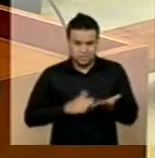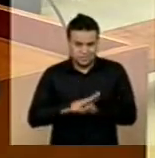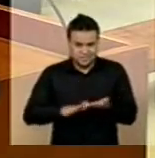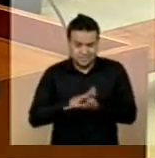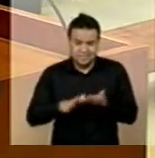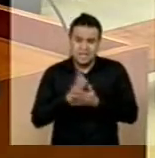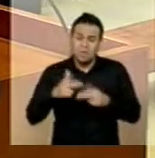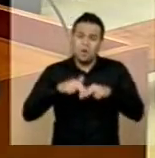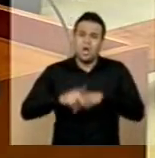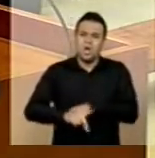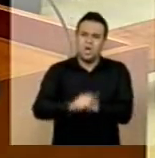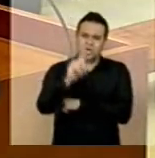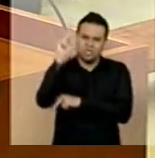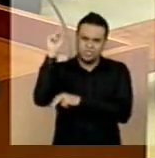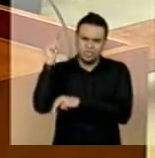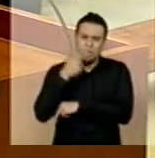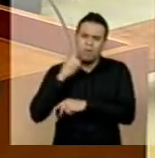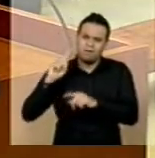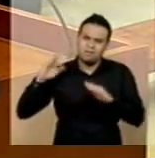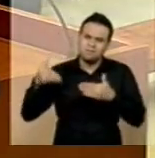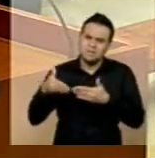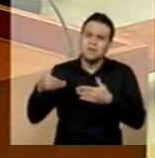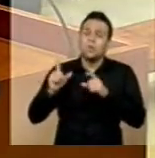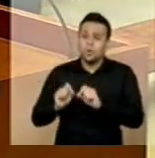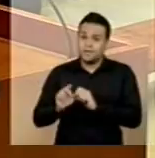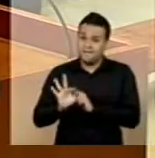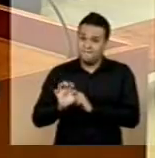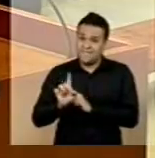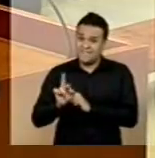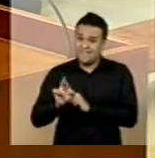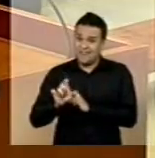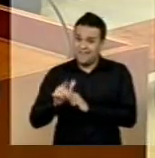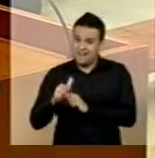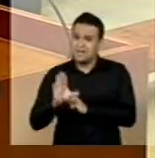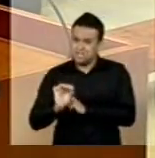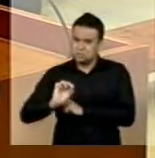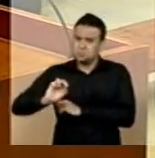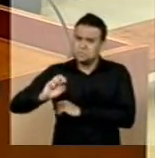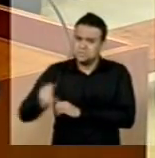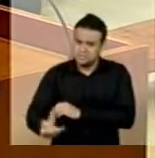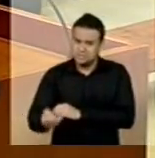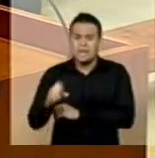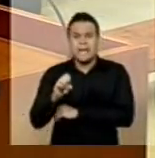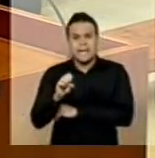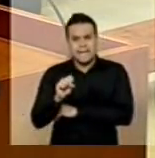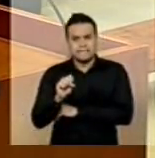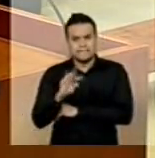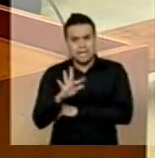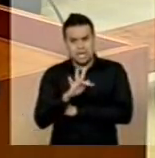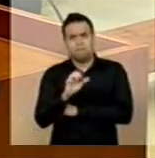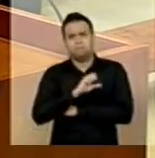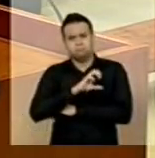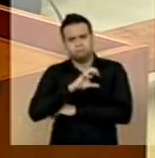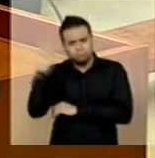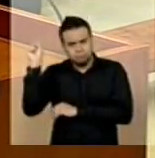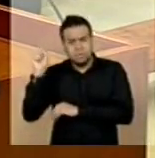antigo estava todo baseado numa concepção de federalismo que, sim, o plenário superou, mas que não, em